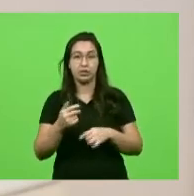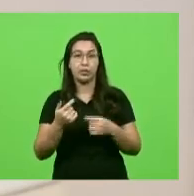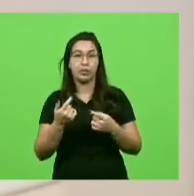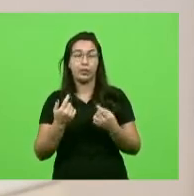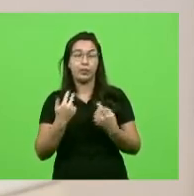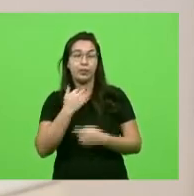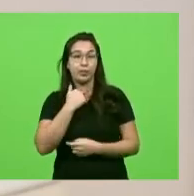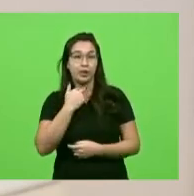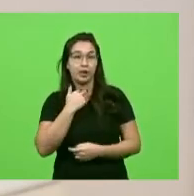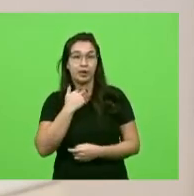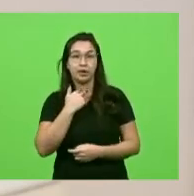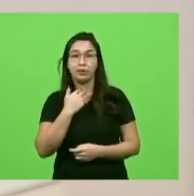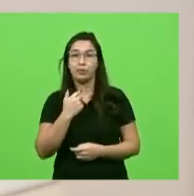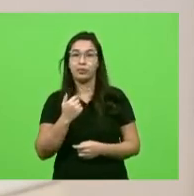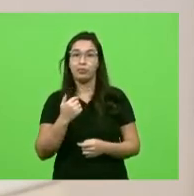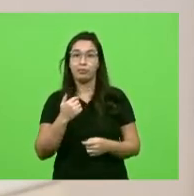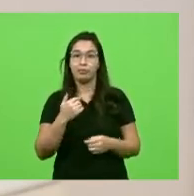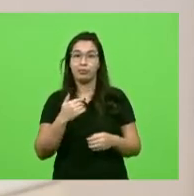o dia